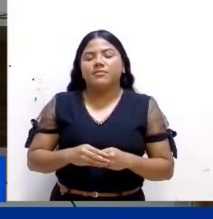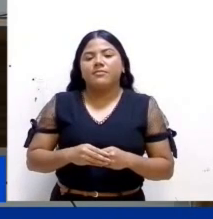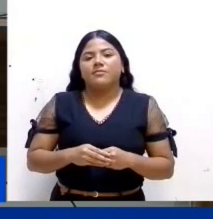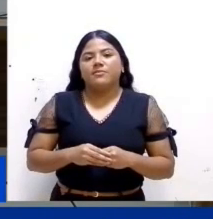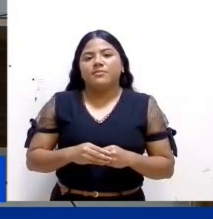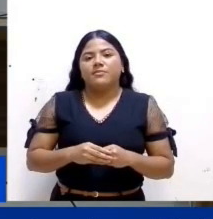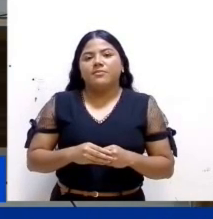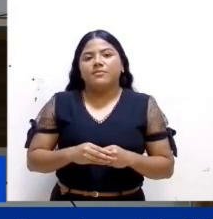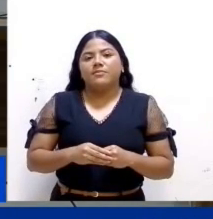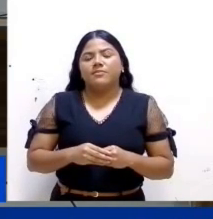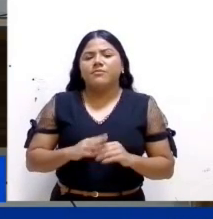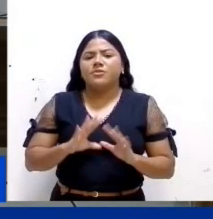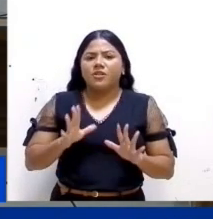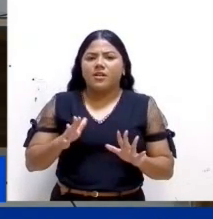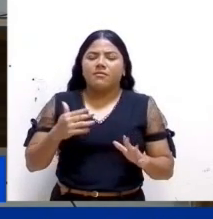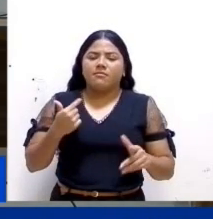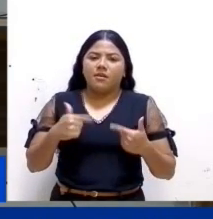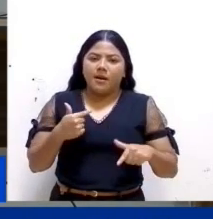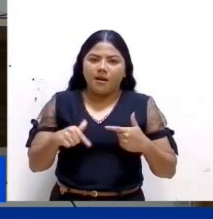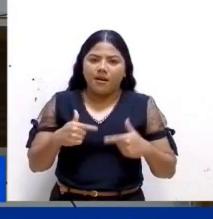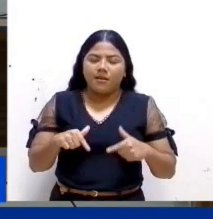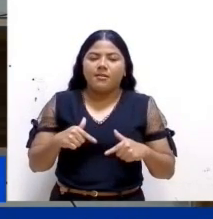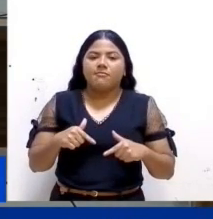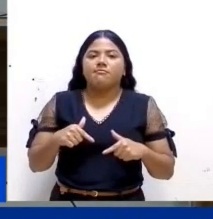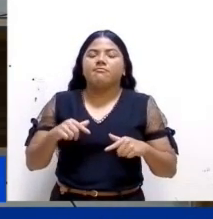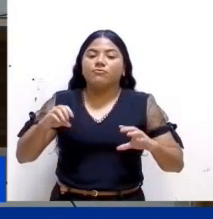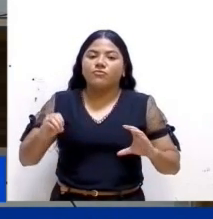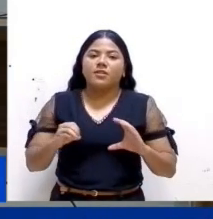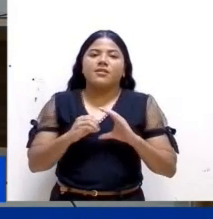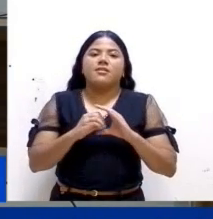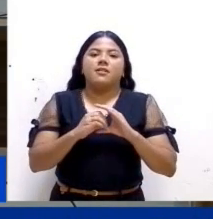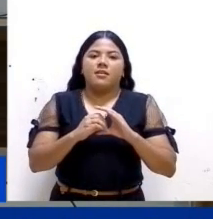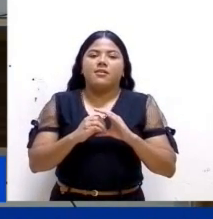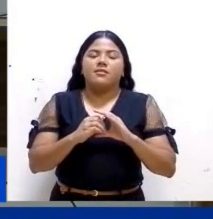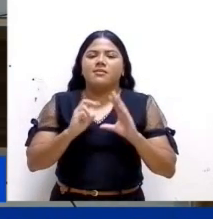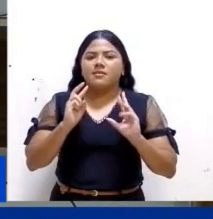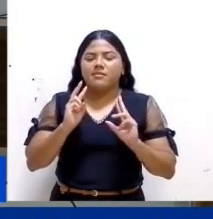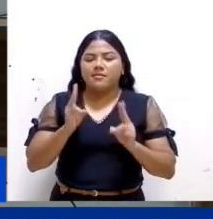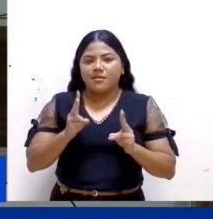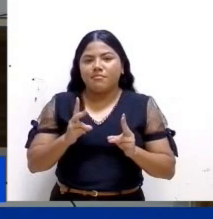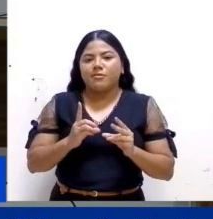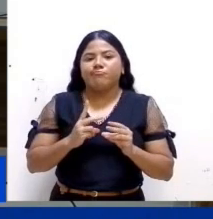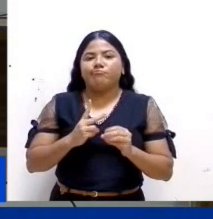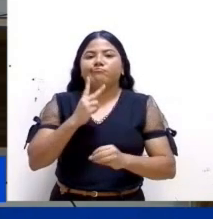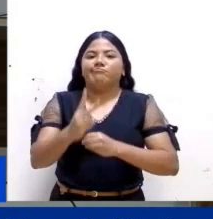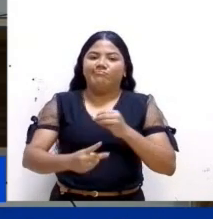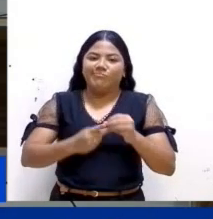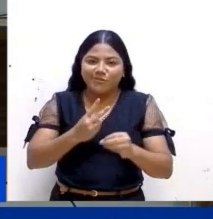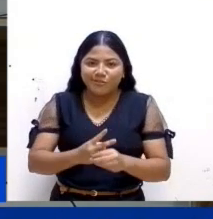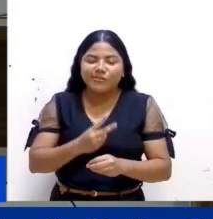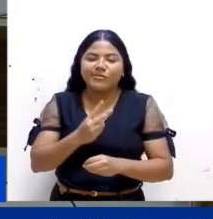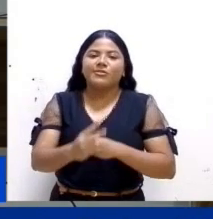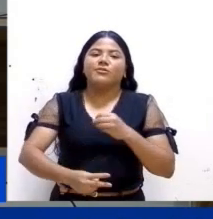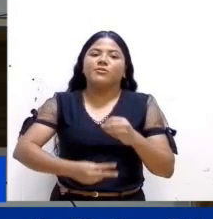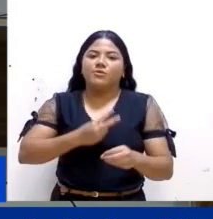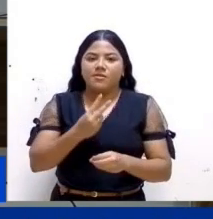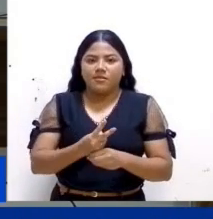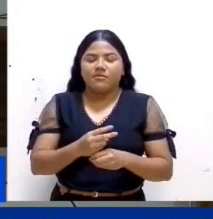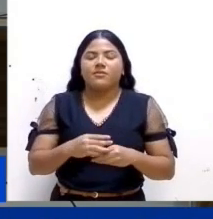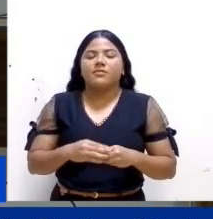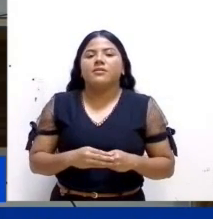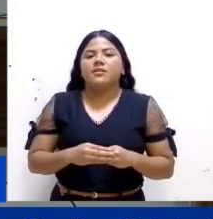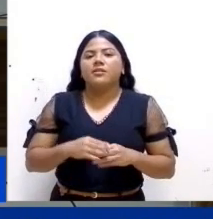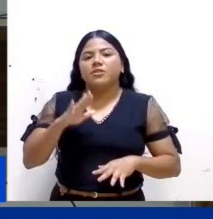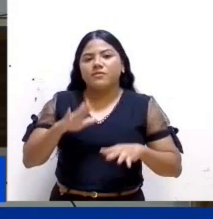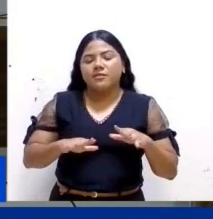gente trabalha no TRE como juízes membros lá de 2 em 2 anos. Então, enquanto é um colega, é outro, troca,